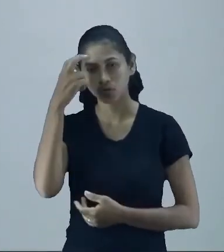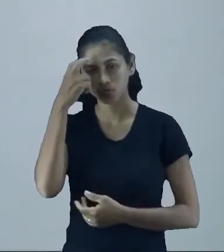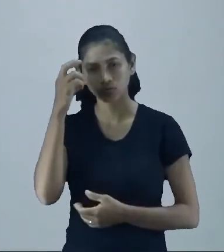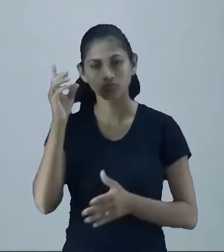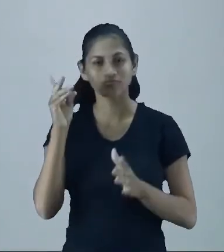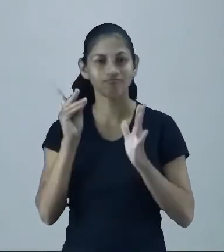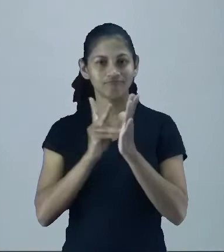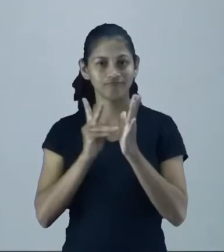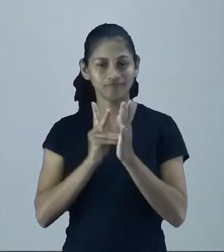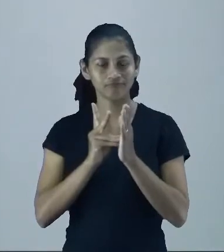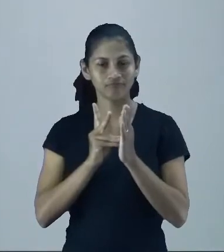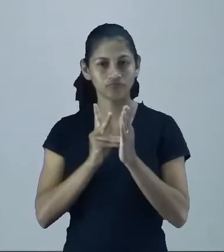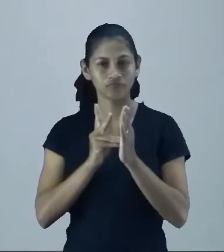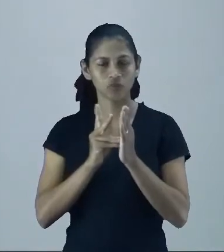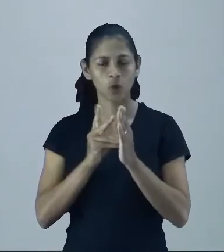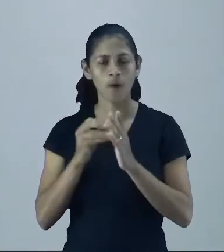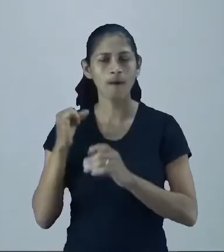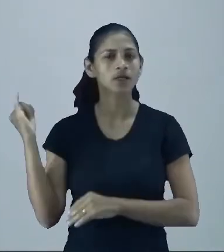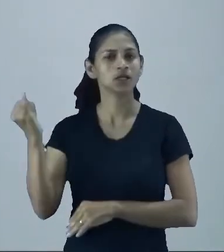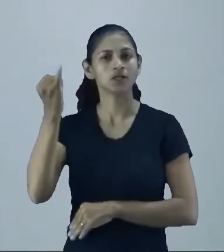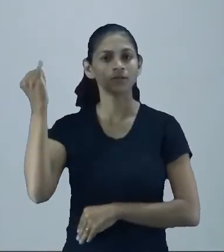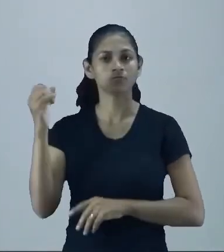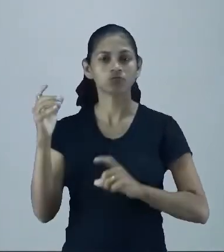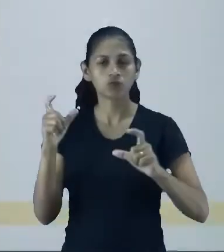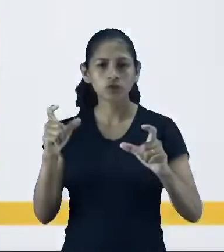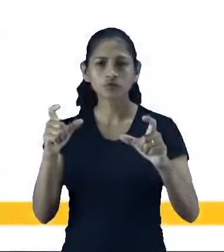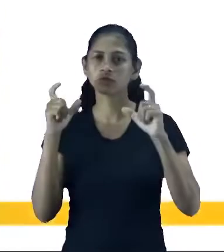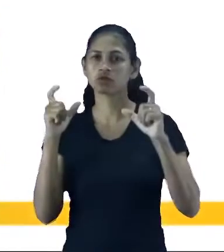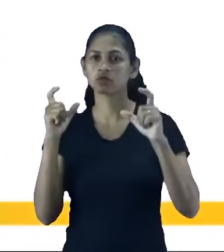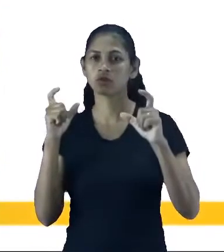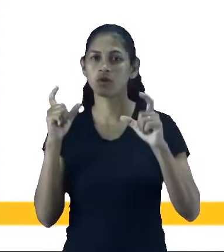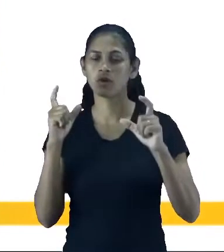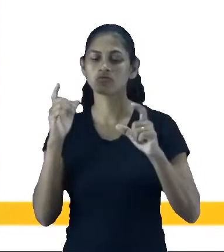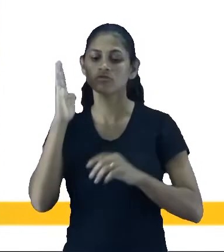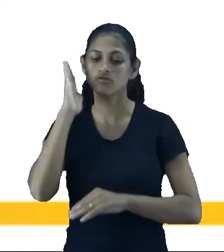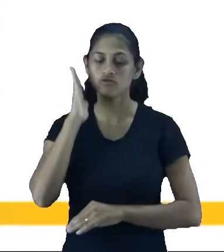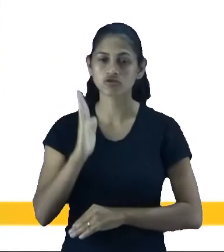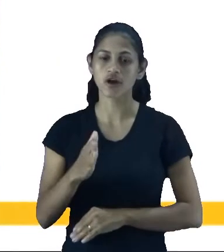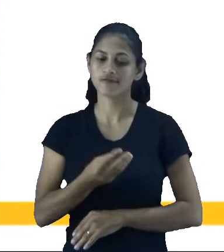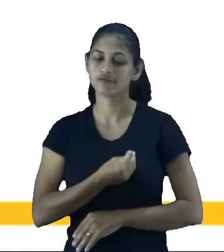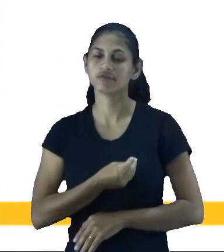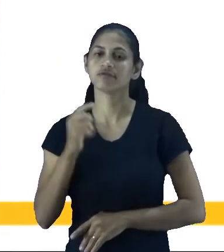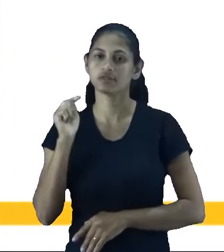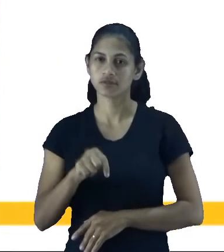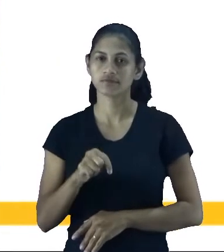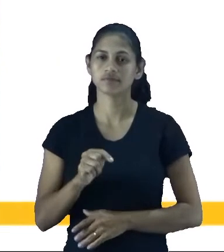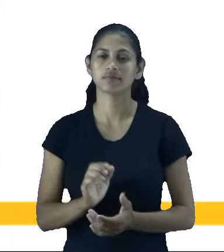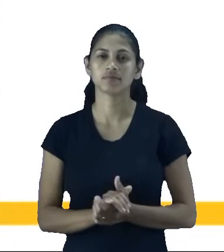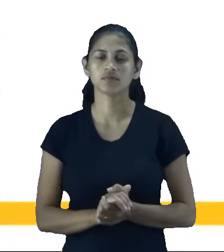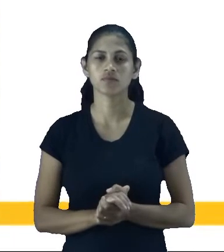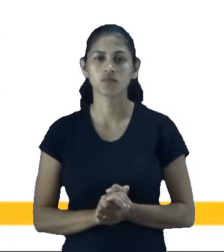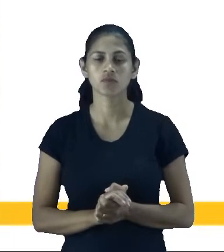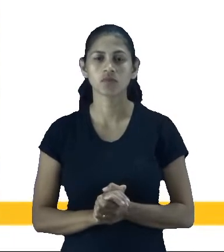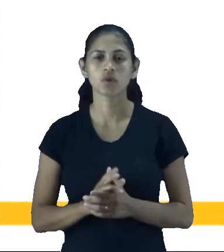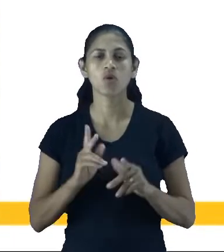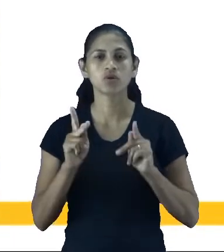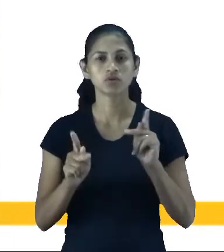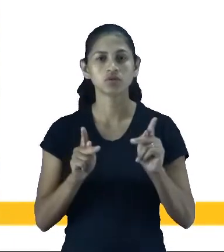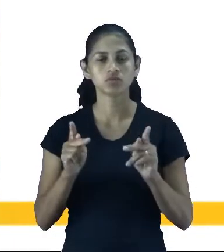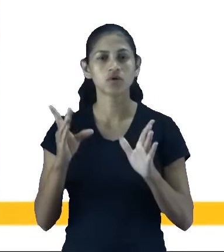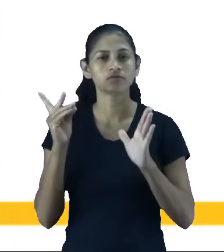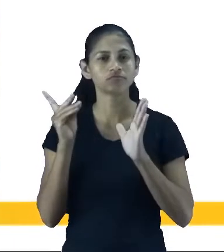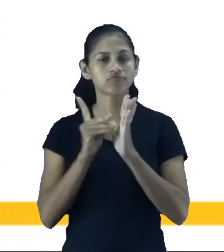eles já moravam aqui. Continuando aí na telinha. Os povos indígenas, apesar de